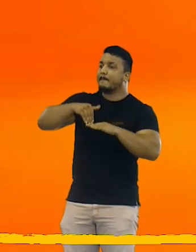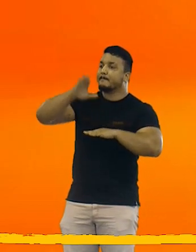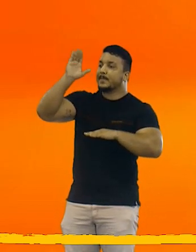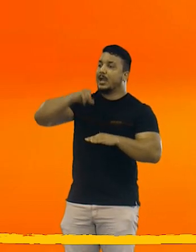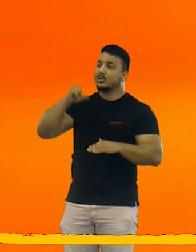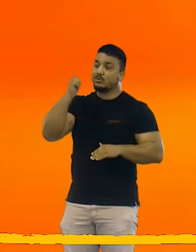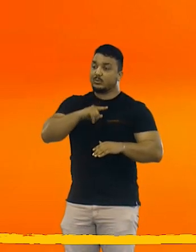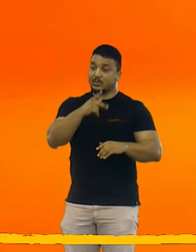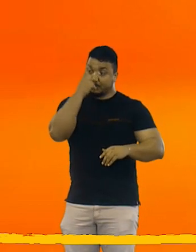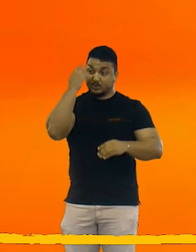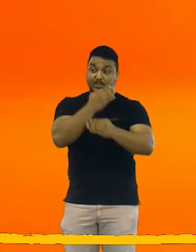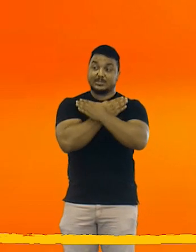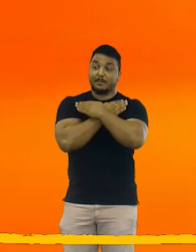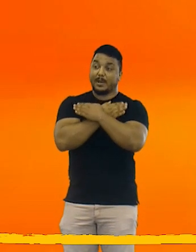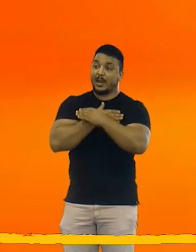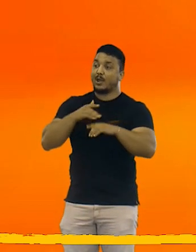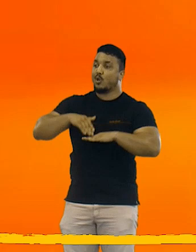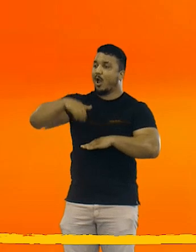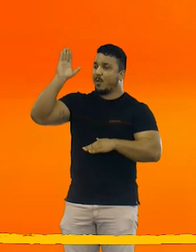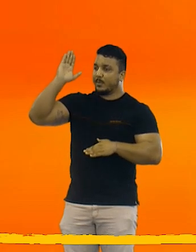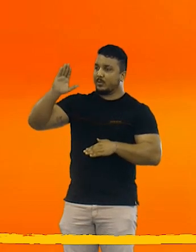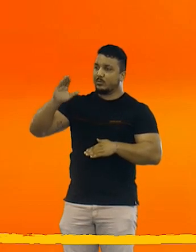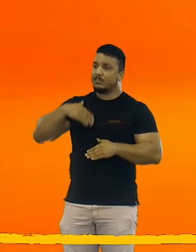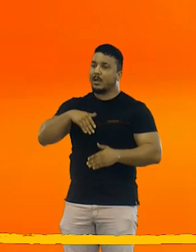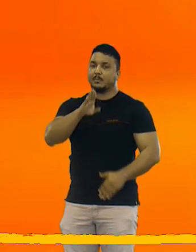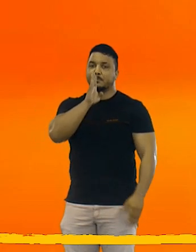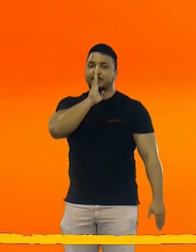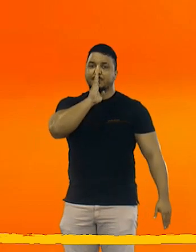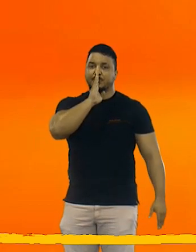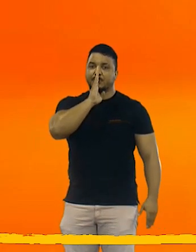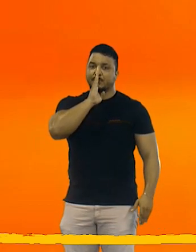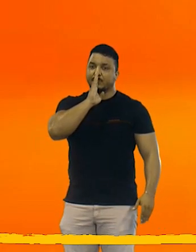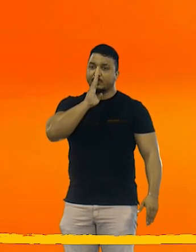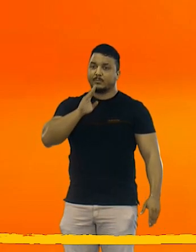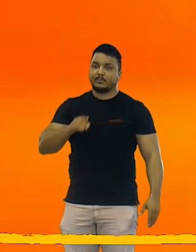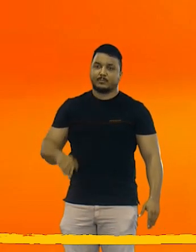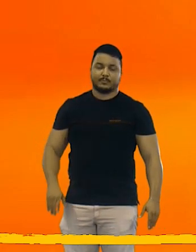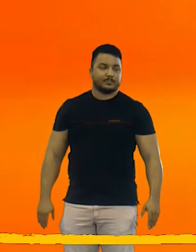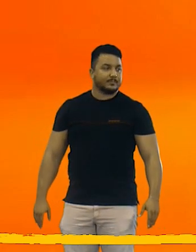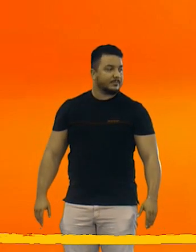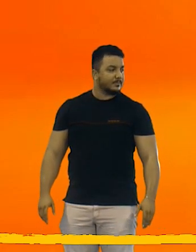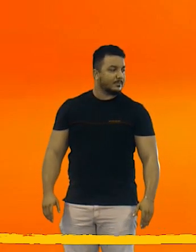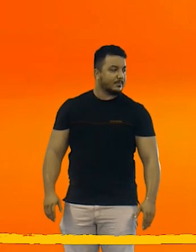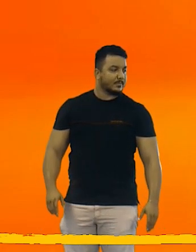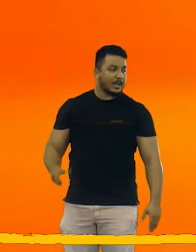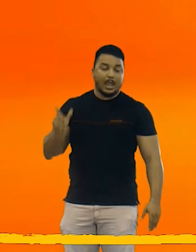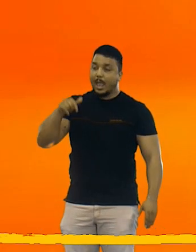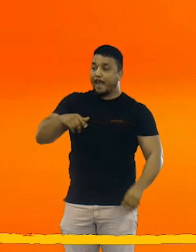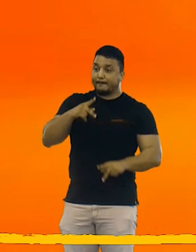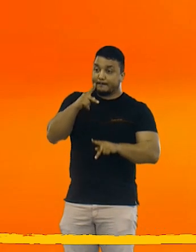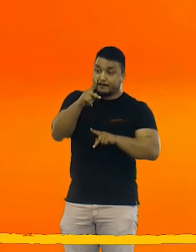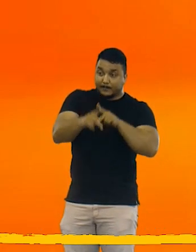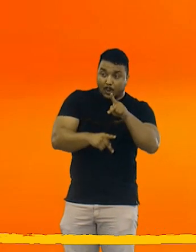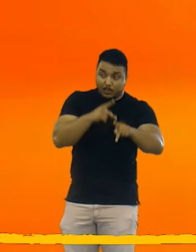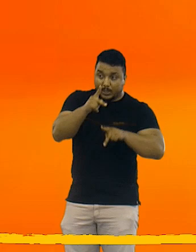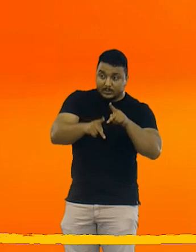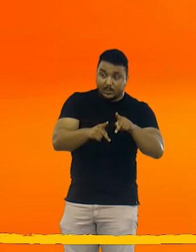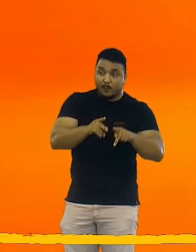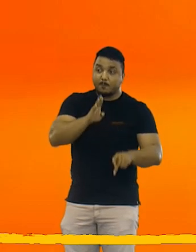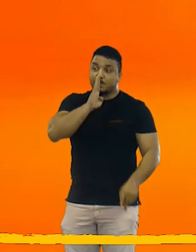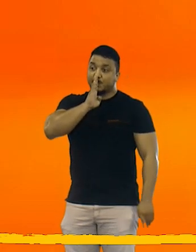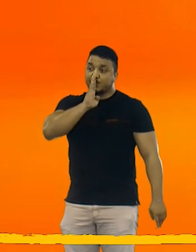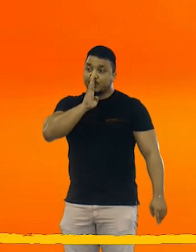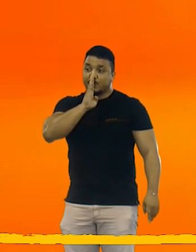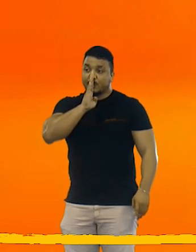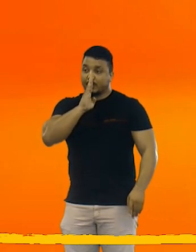de desempregados inativos, PIA, população inativa,